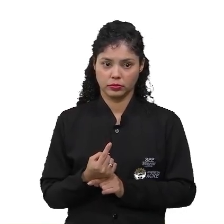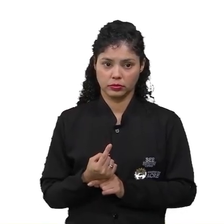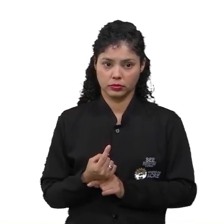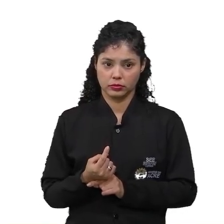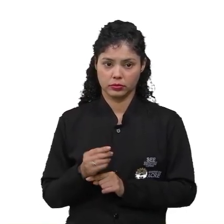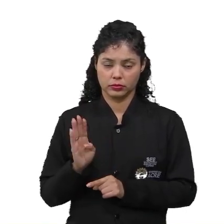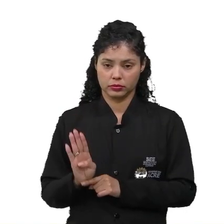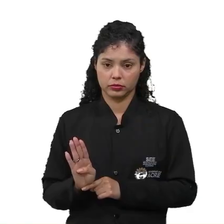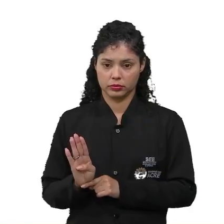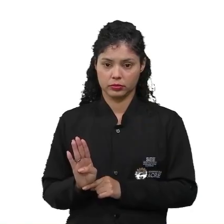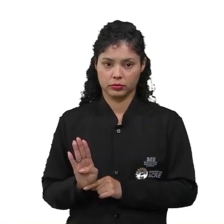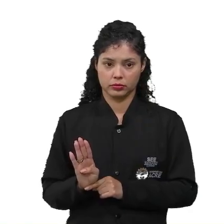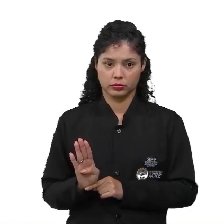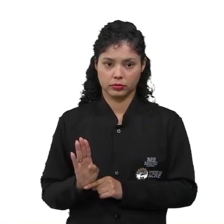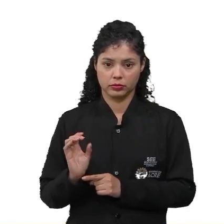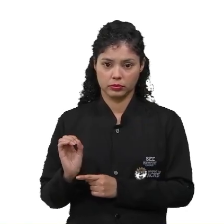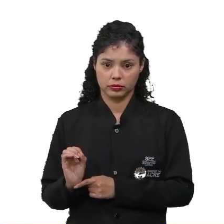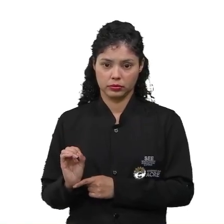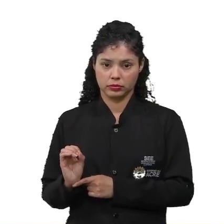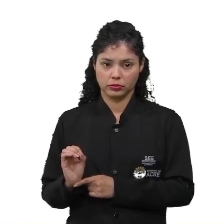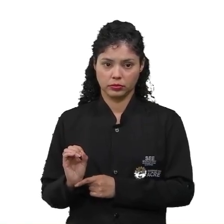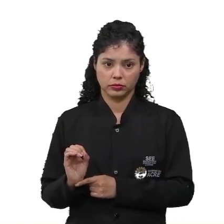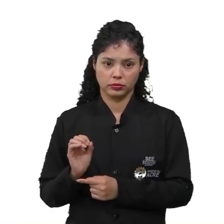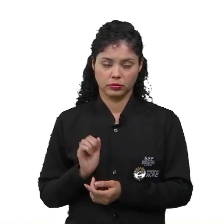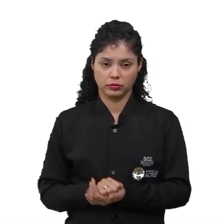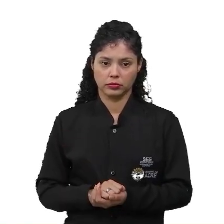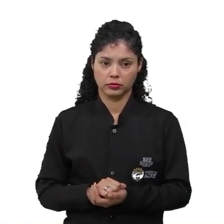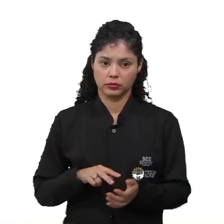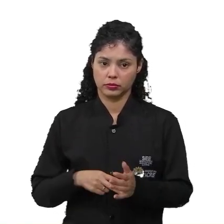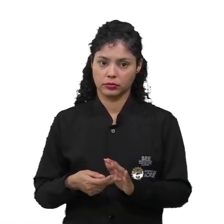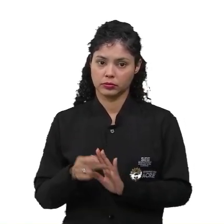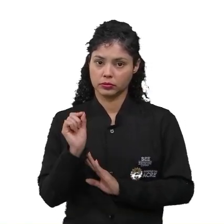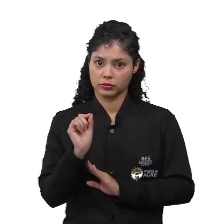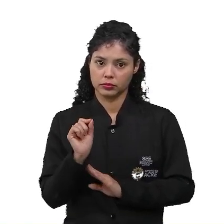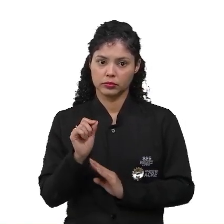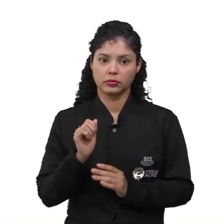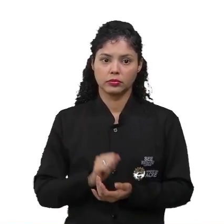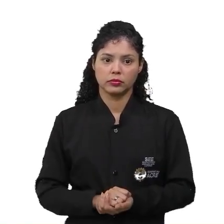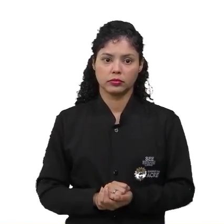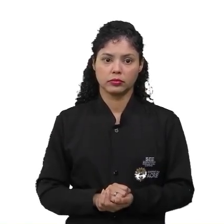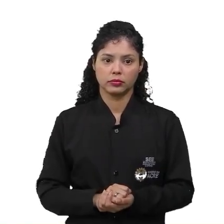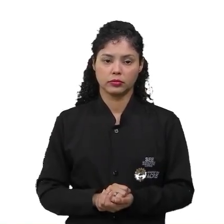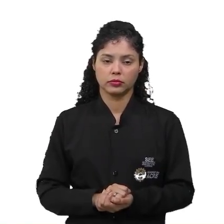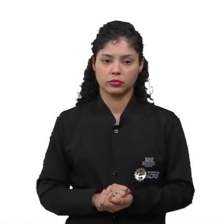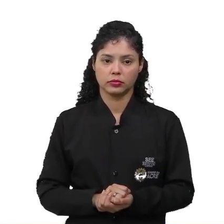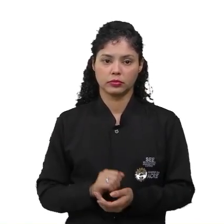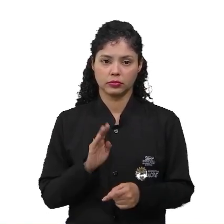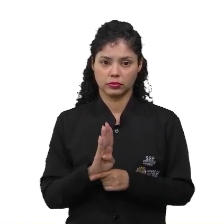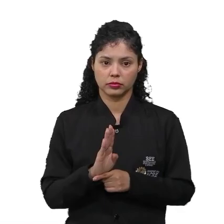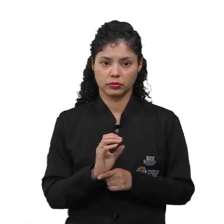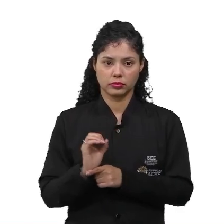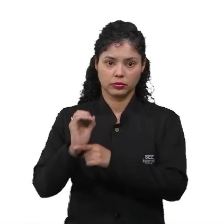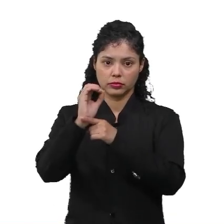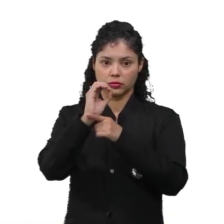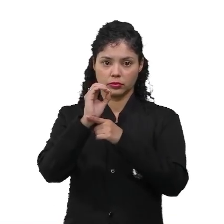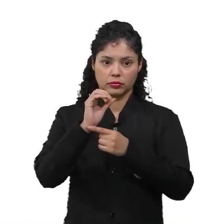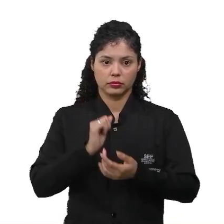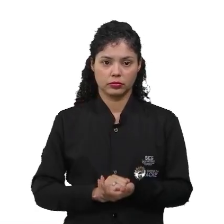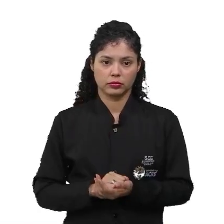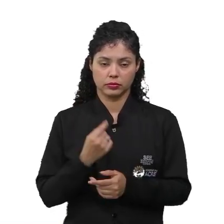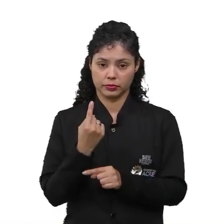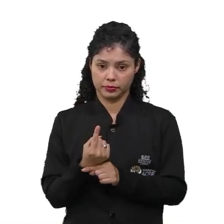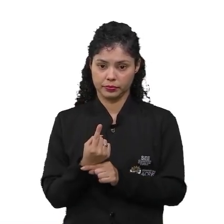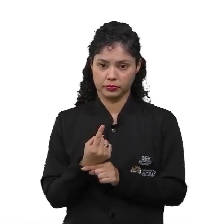b é 0. O motivo disso é que b elevado a 0 é